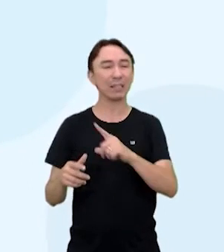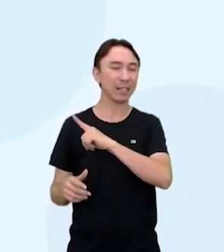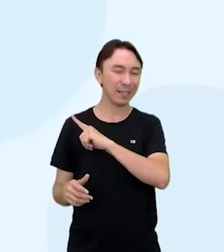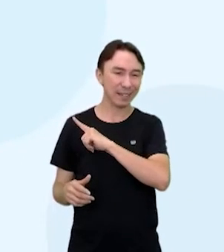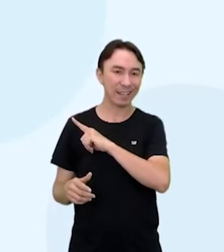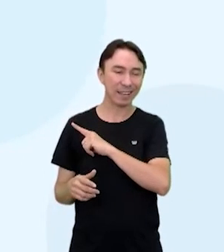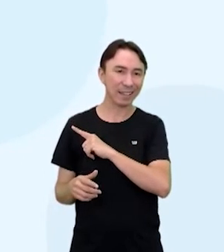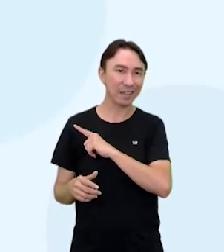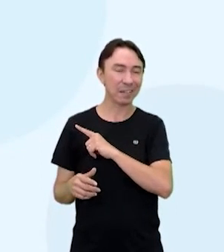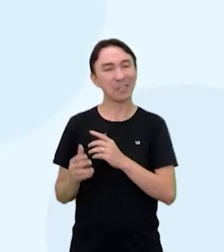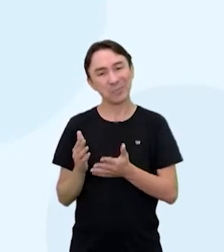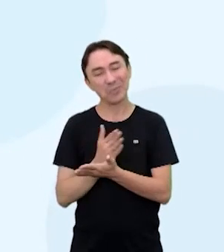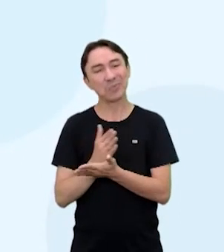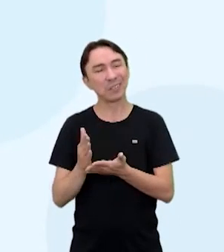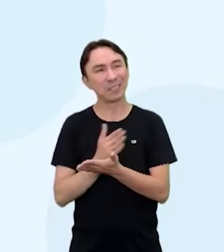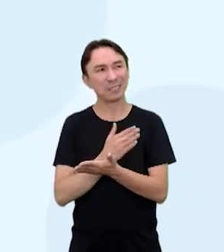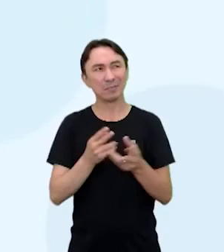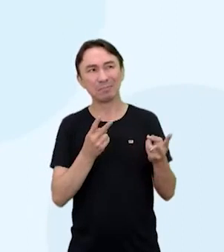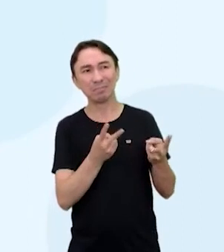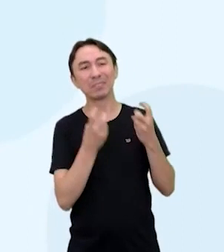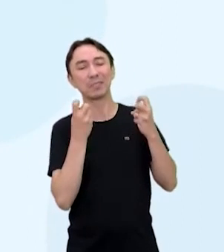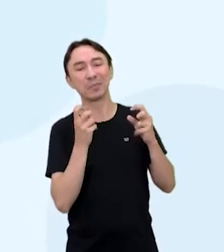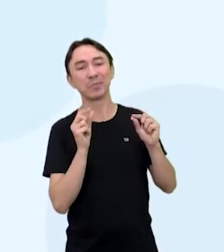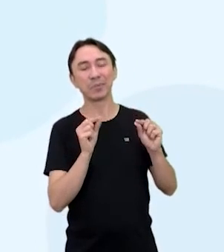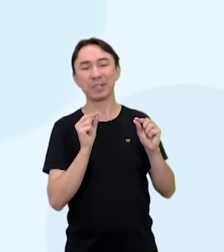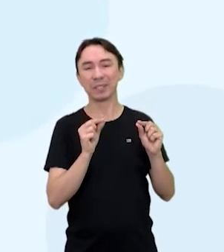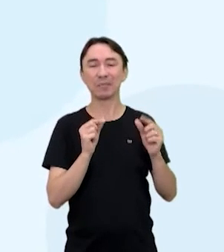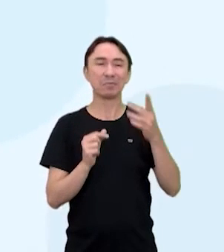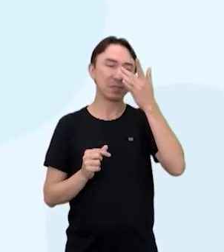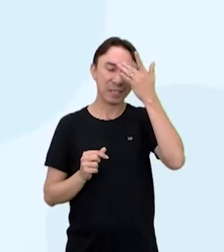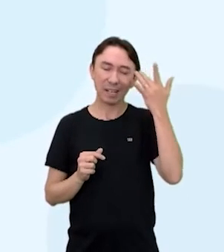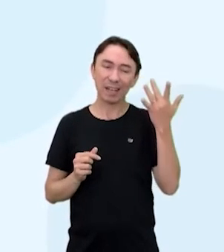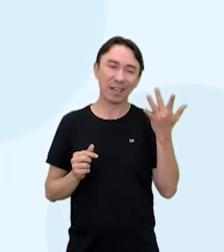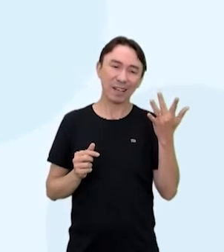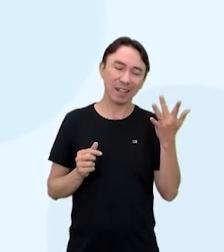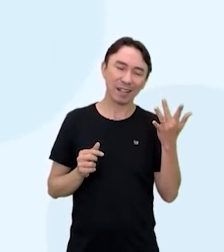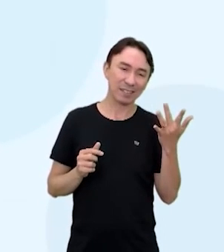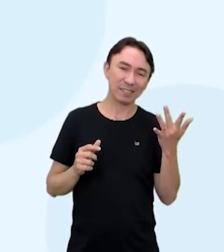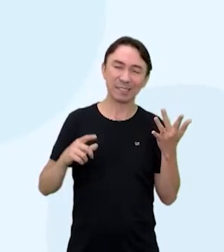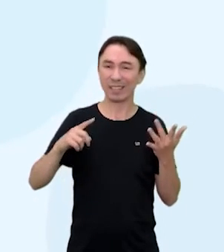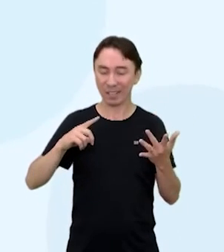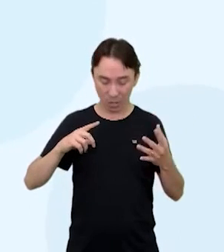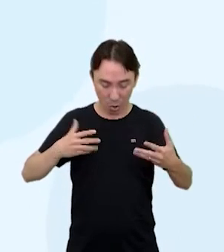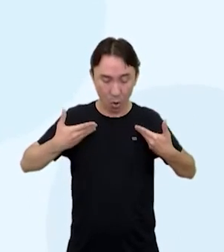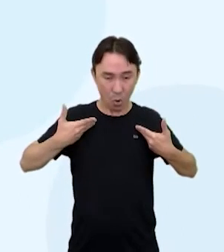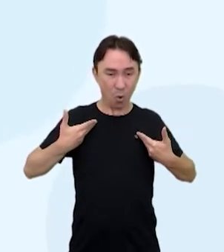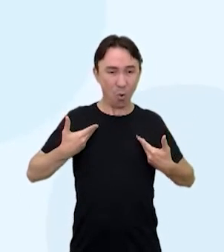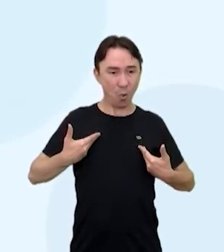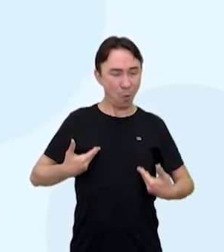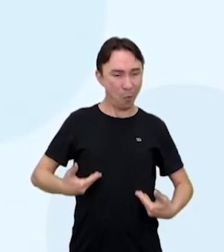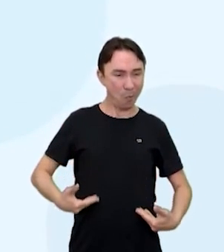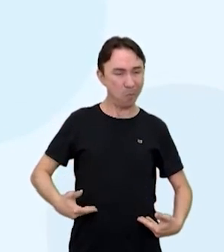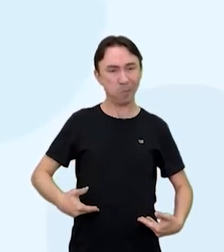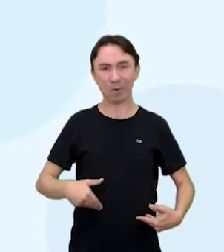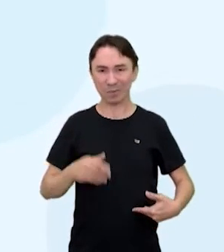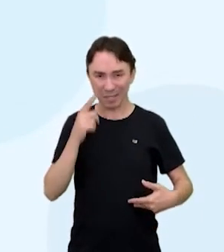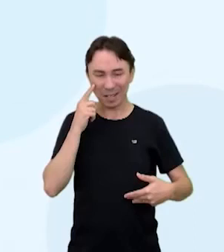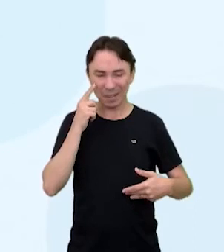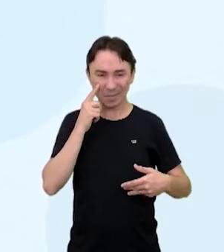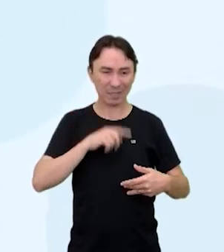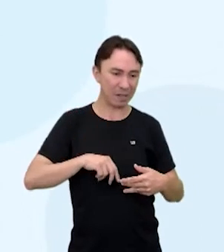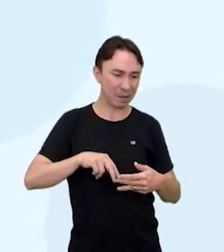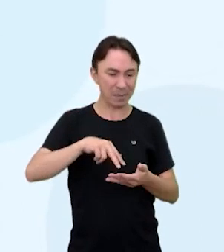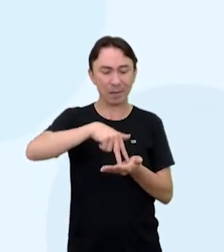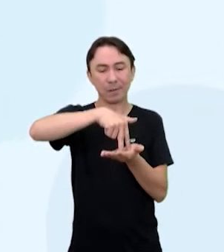consegue perceber que elas estão bastante torcidas, bastante inclinadas e